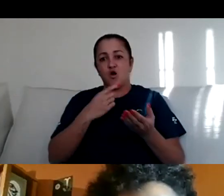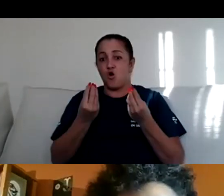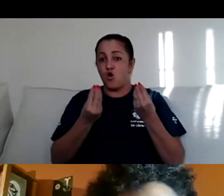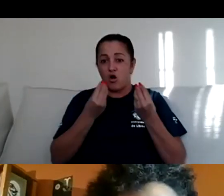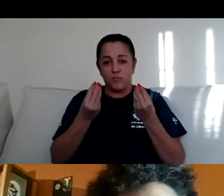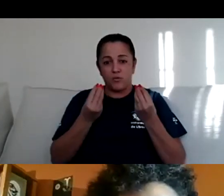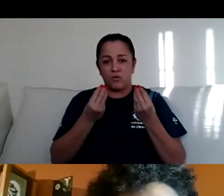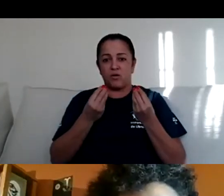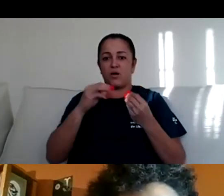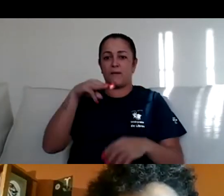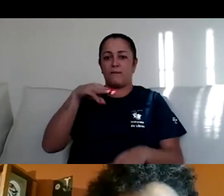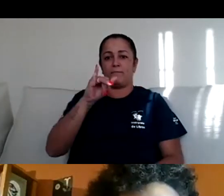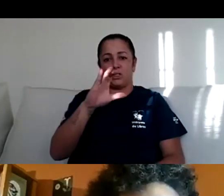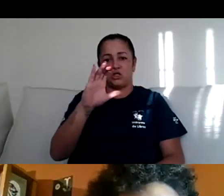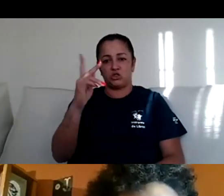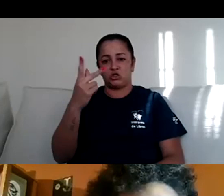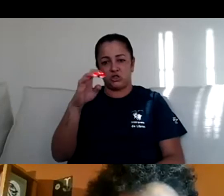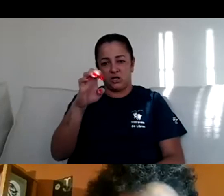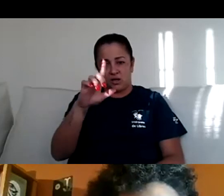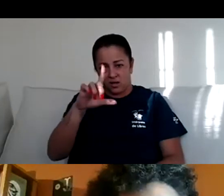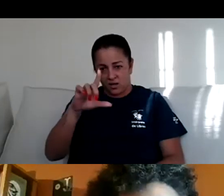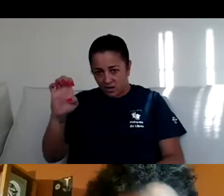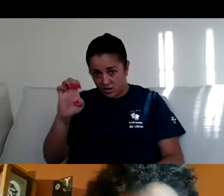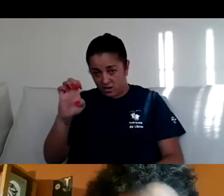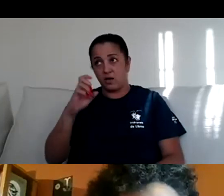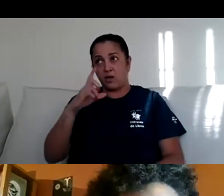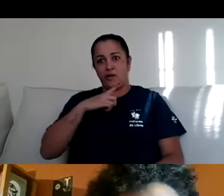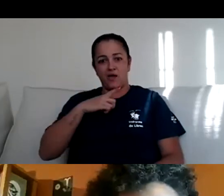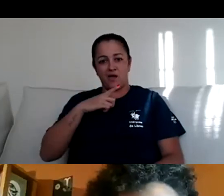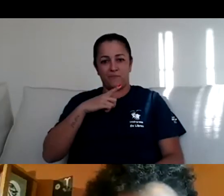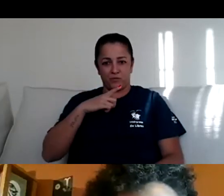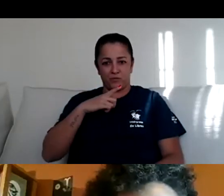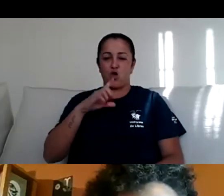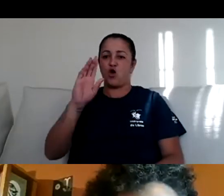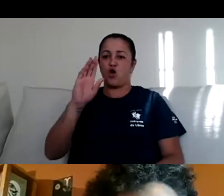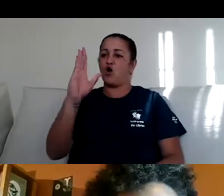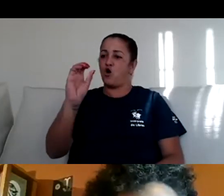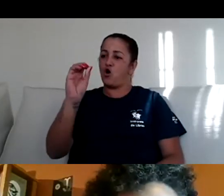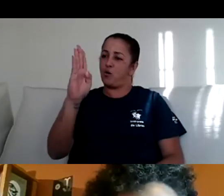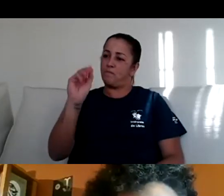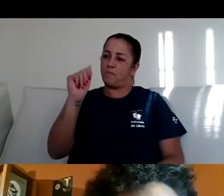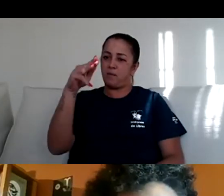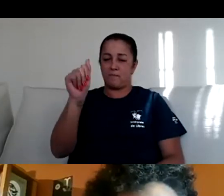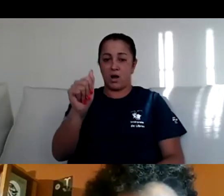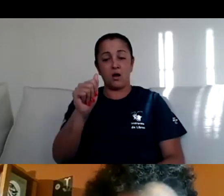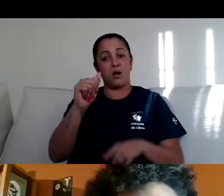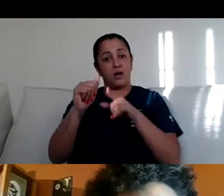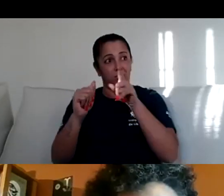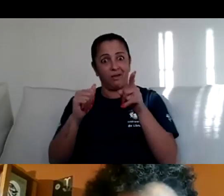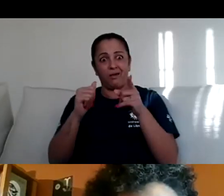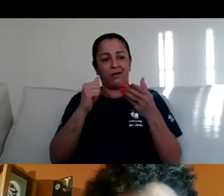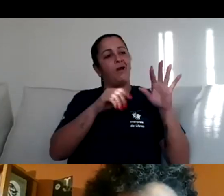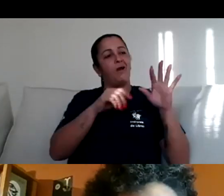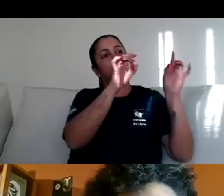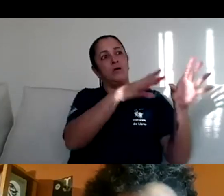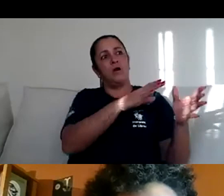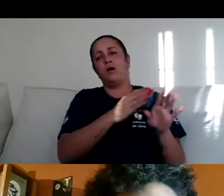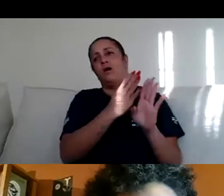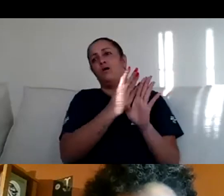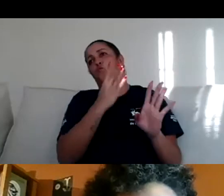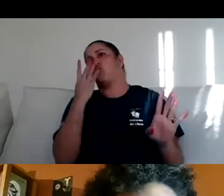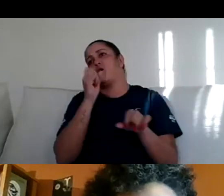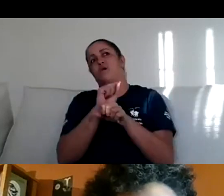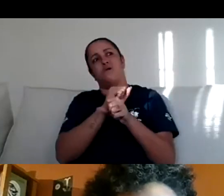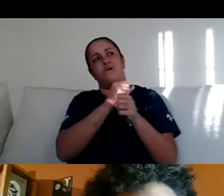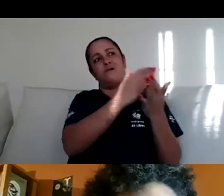fila de espera lá na biblioteca, até antes da pandemia e tal. Mas ainda é bacana se vocês puderem